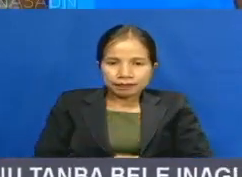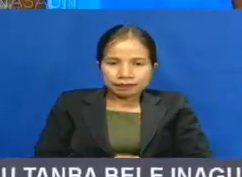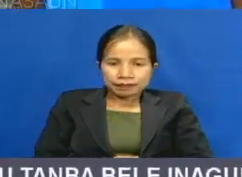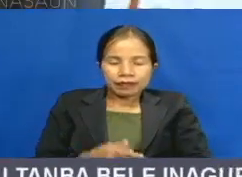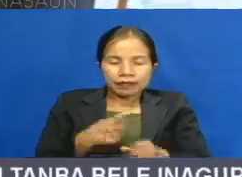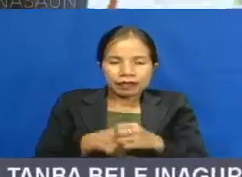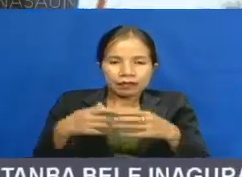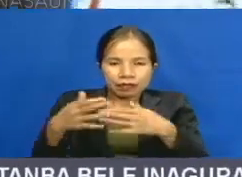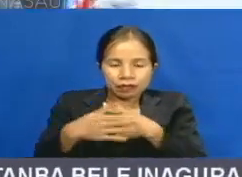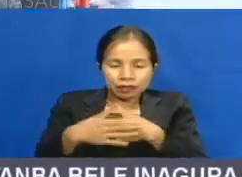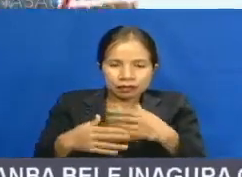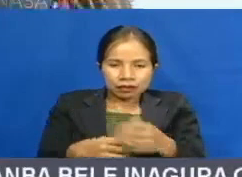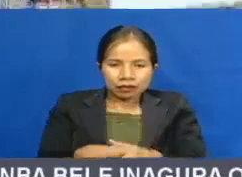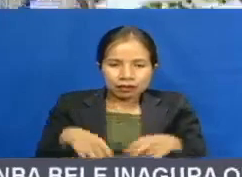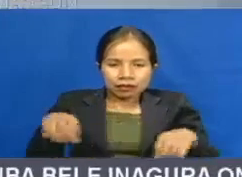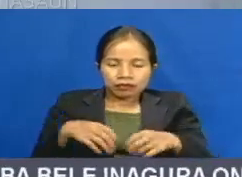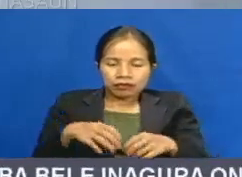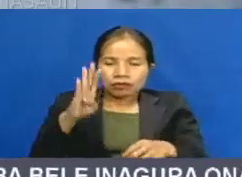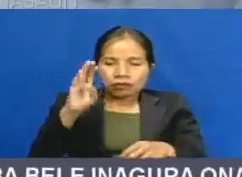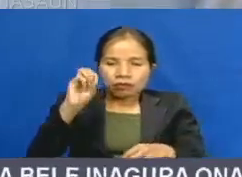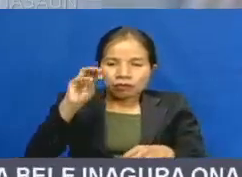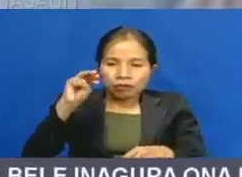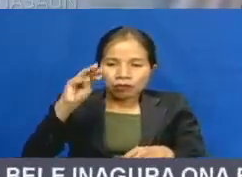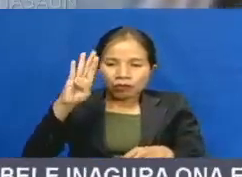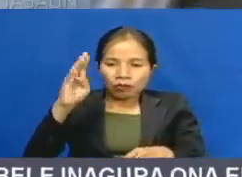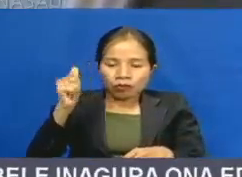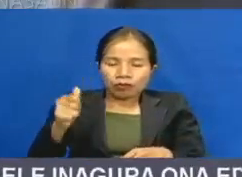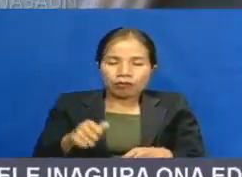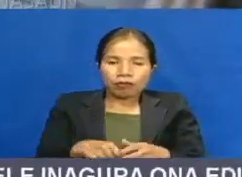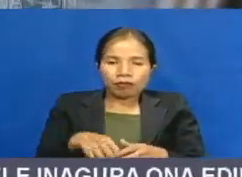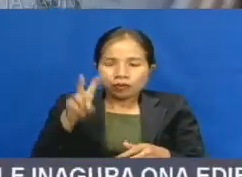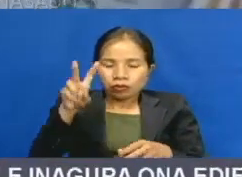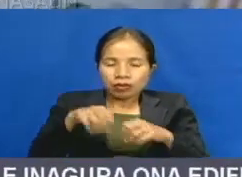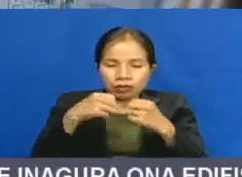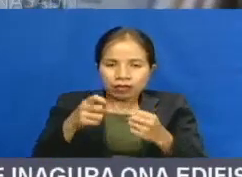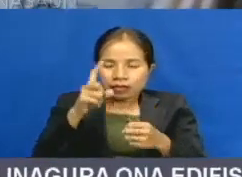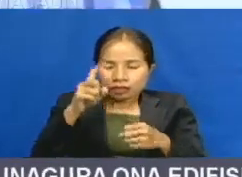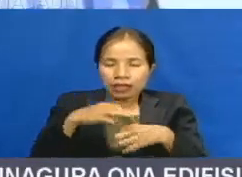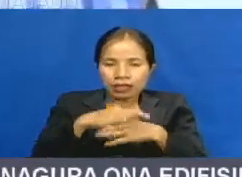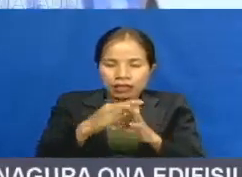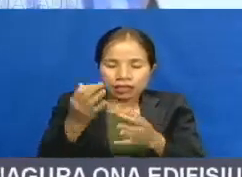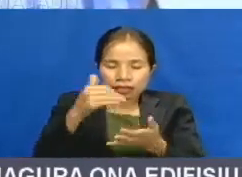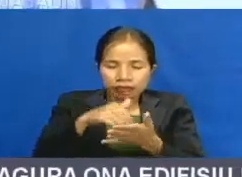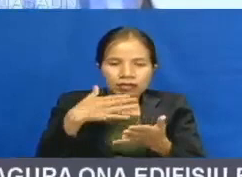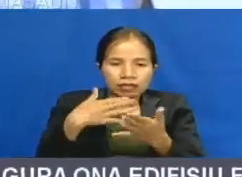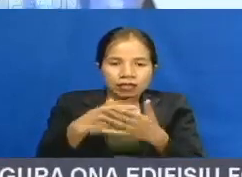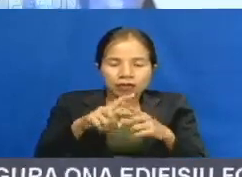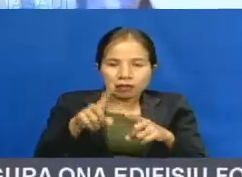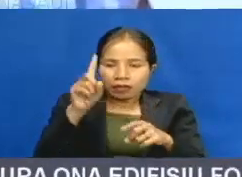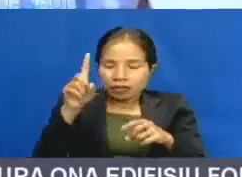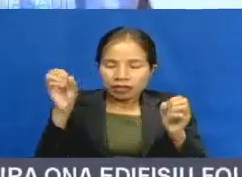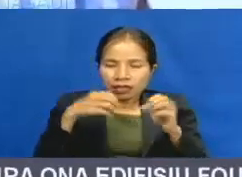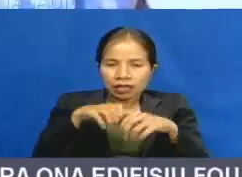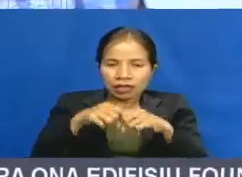tempo barak nilara. Enquanto o sistema bomba B rua B avaria ida consegue hadia fila fali mai be ida makladiak